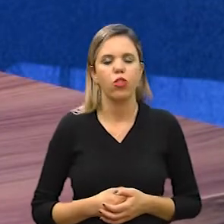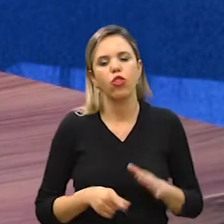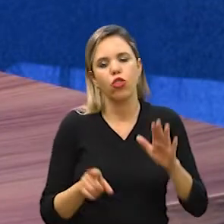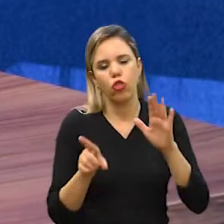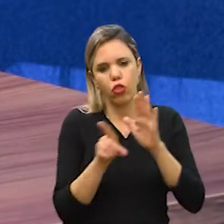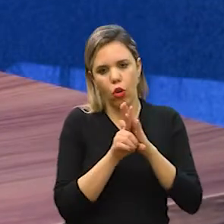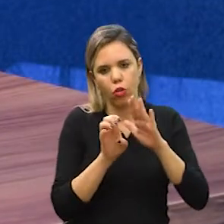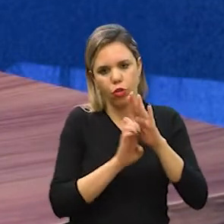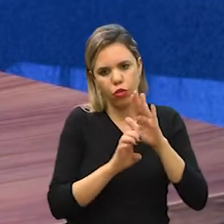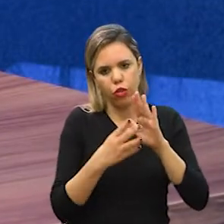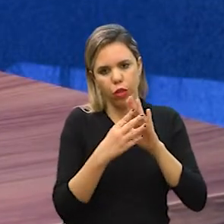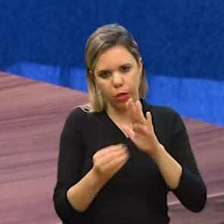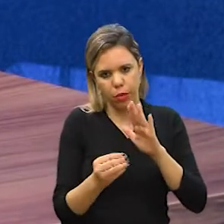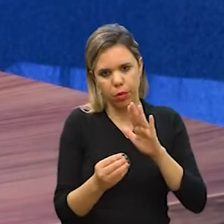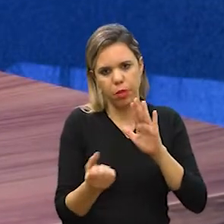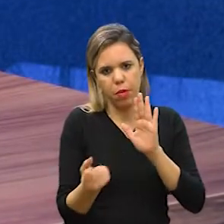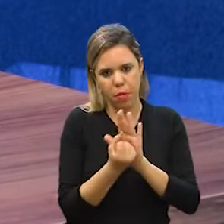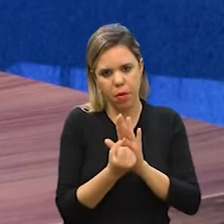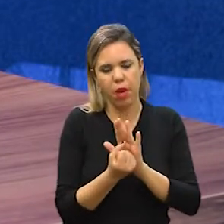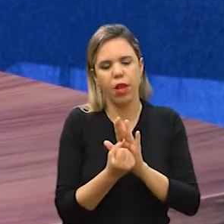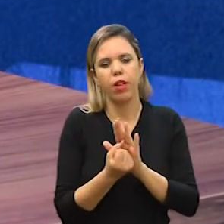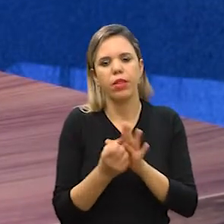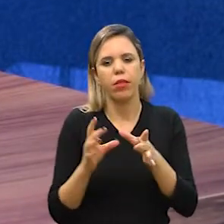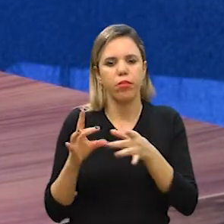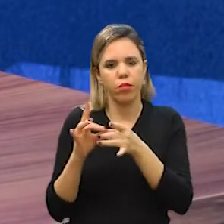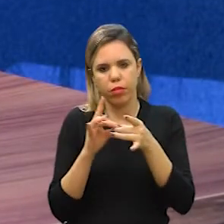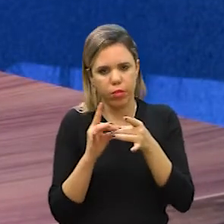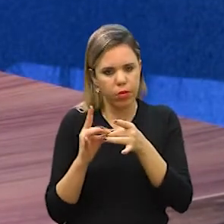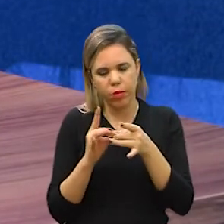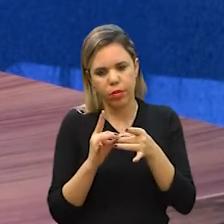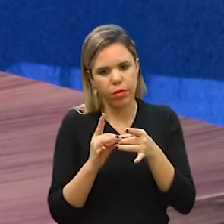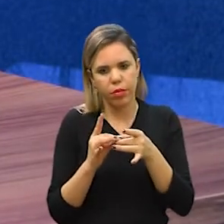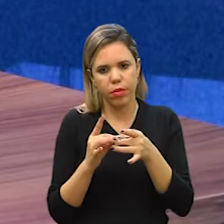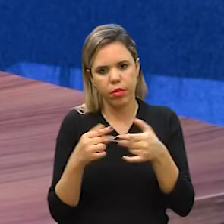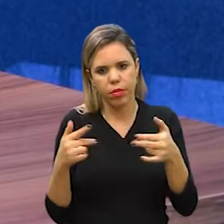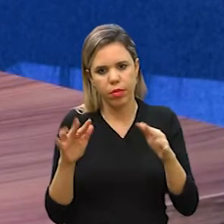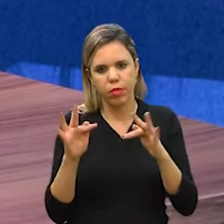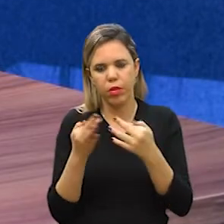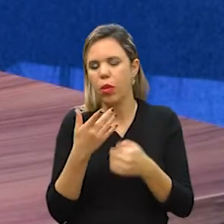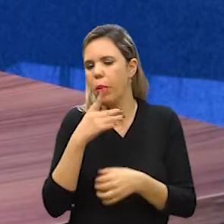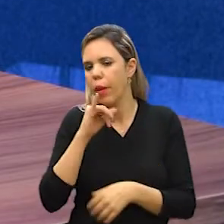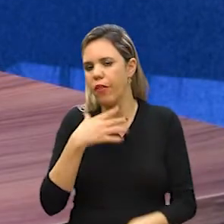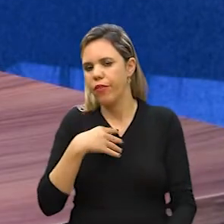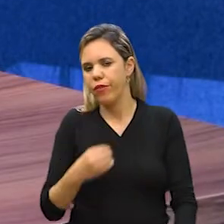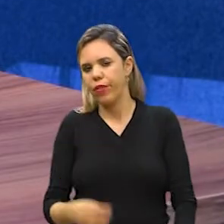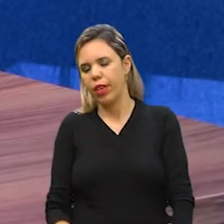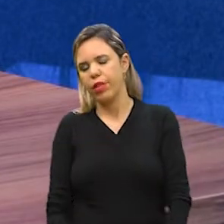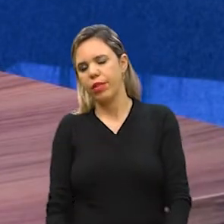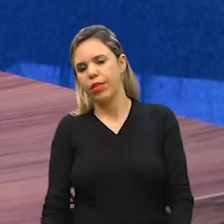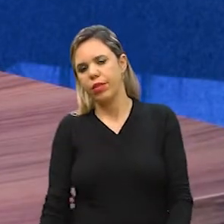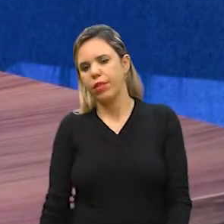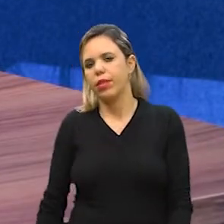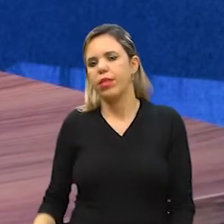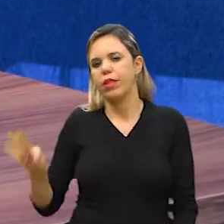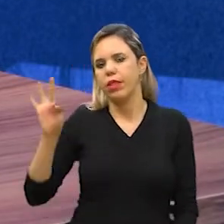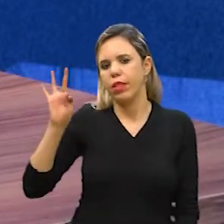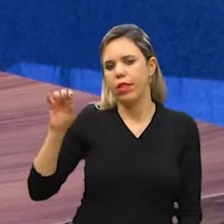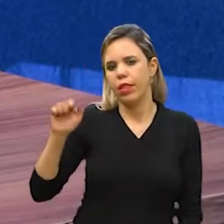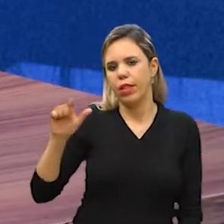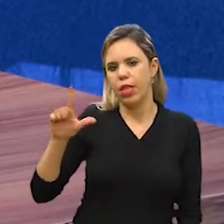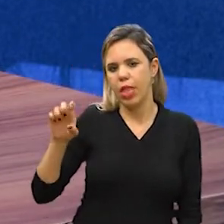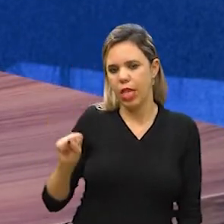onde franqueados decidiram também em uma sociedade. Olha só, mais um caso de pai e filho, é